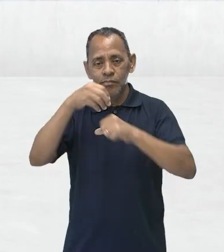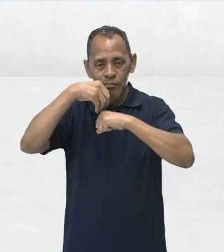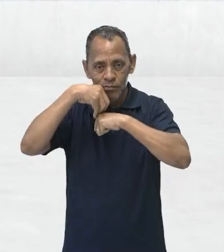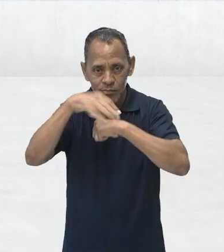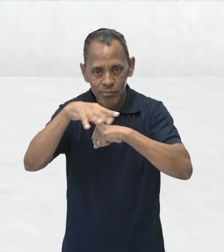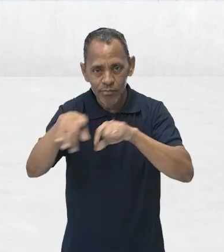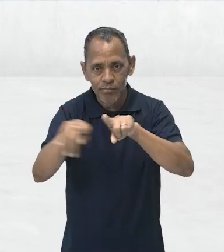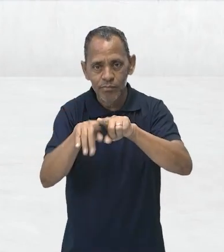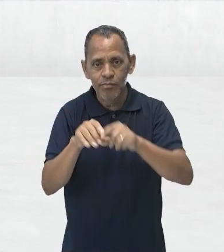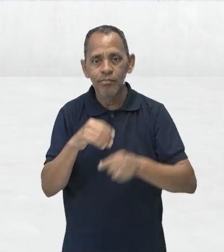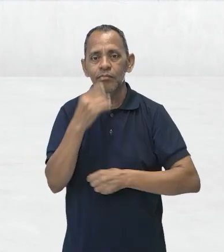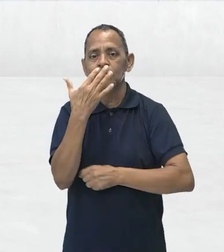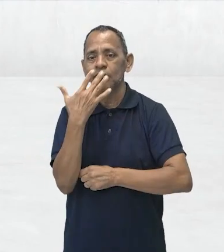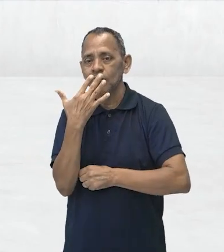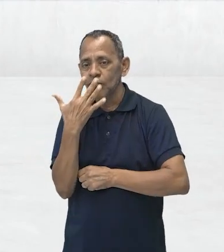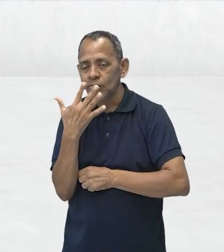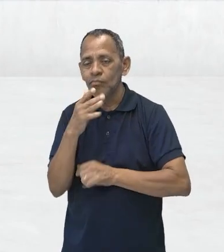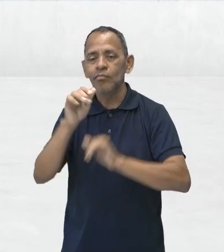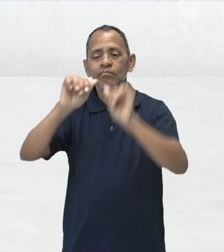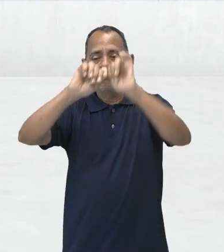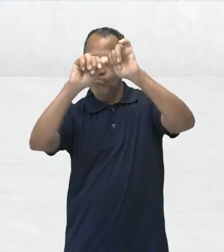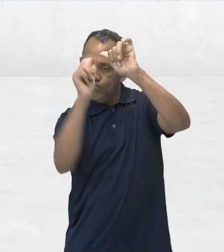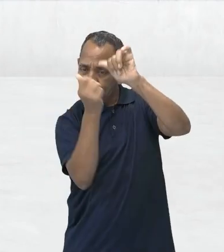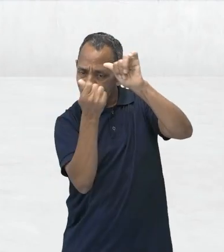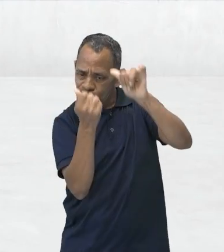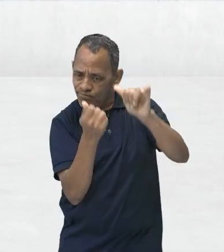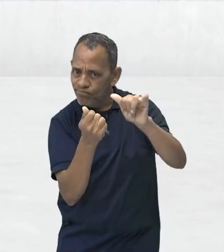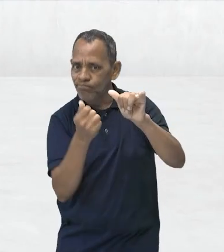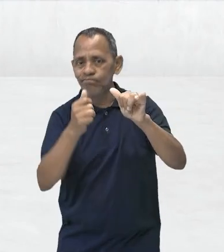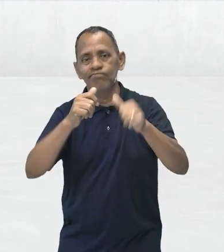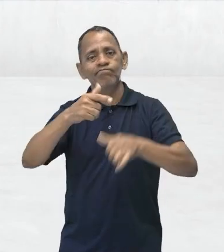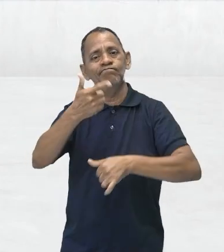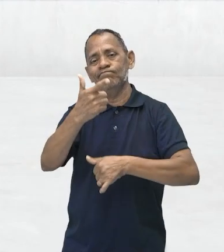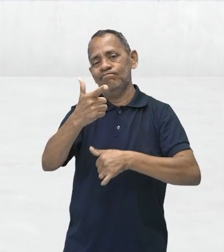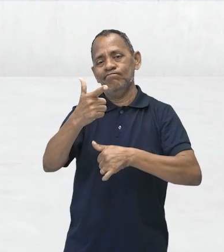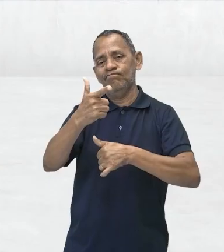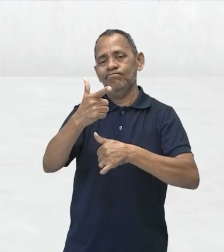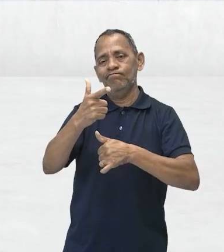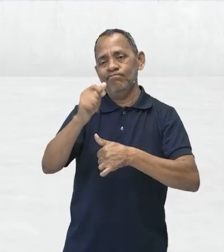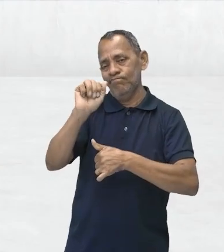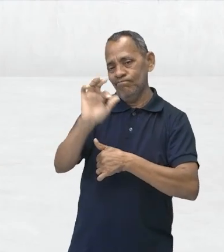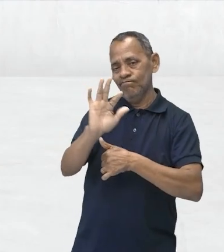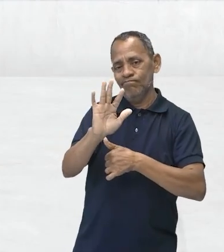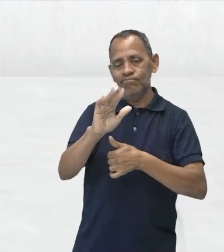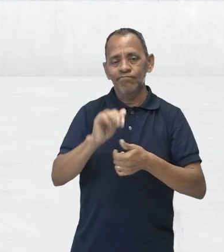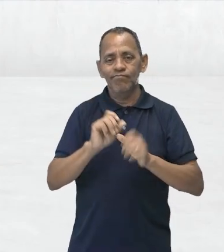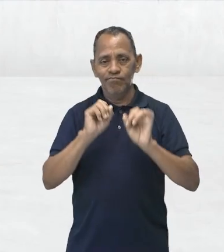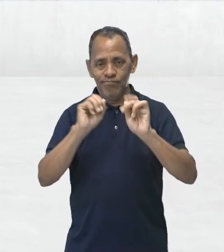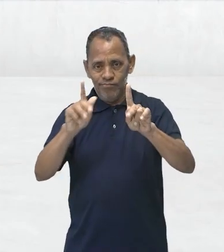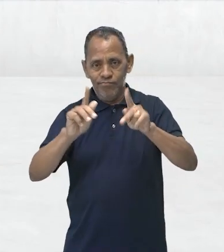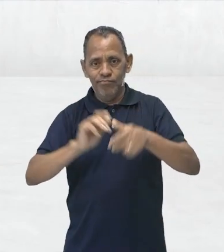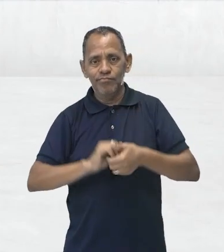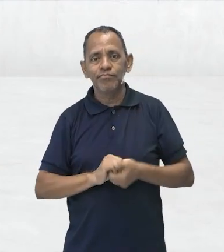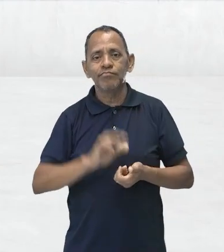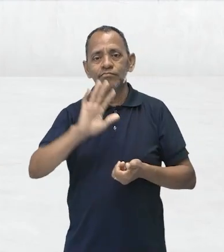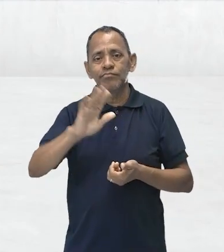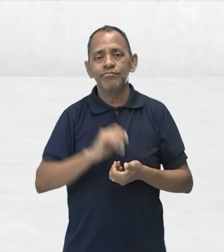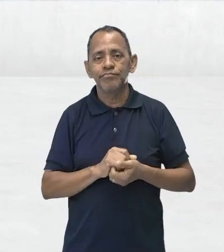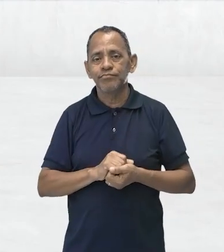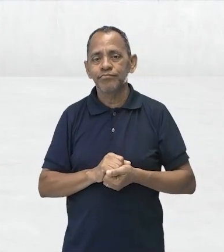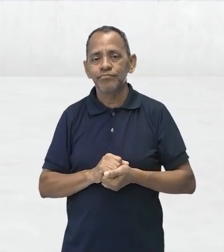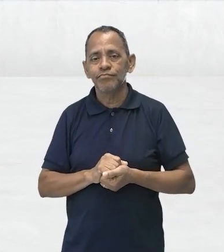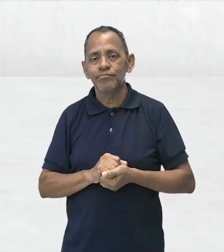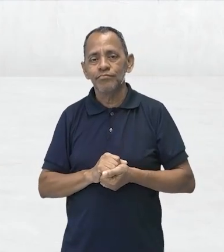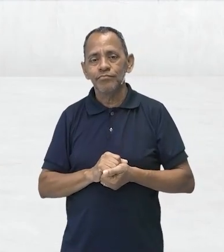Então, as cores, as formas, elas não vão ter nada figurativo, tá bom? Ela vai ser a